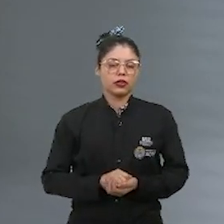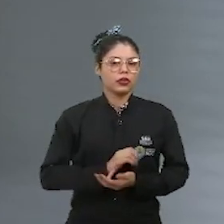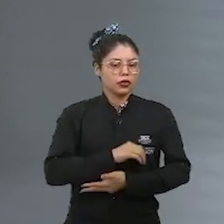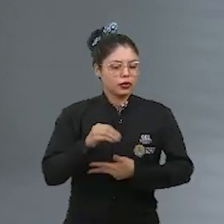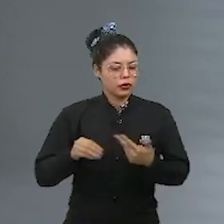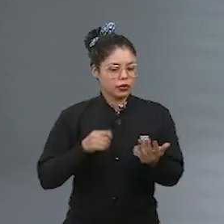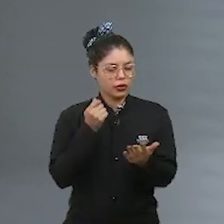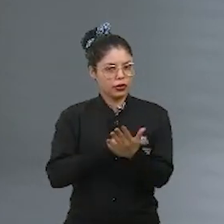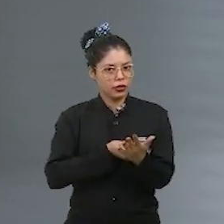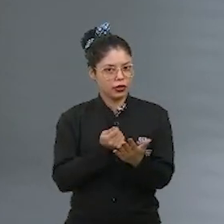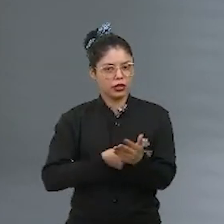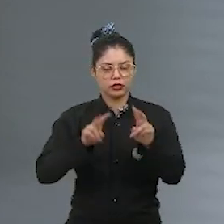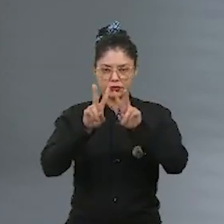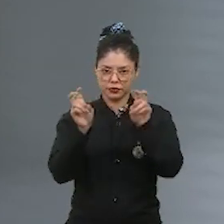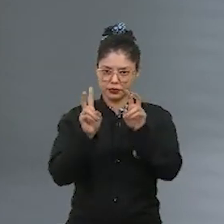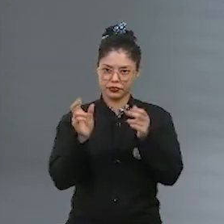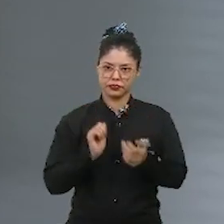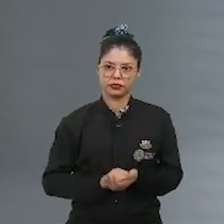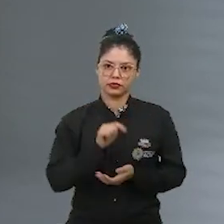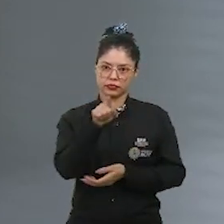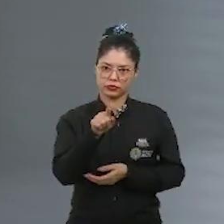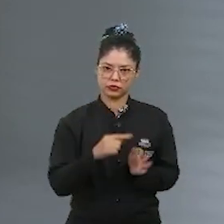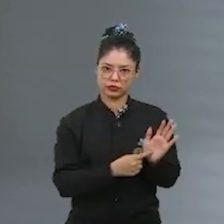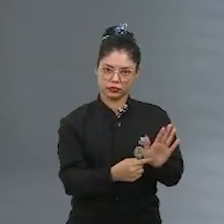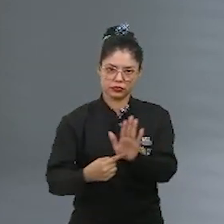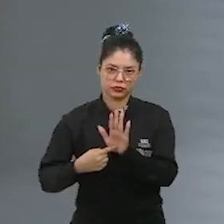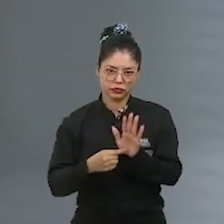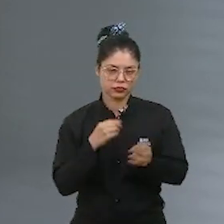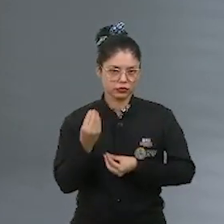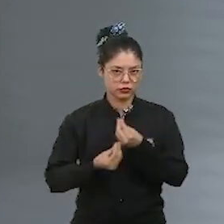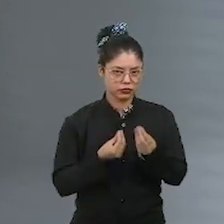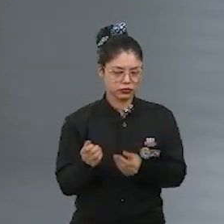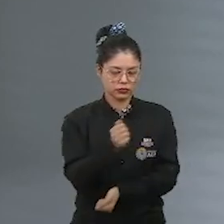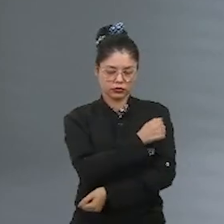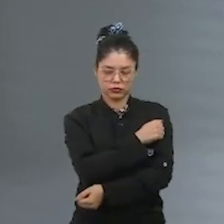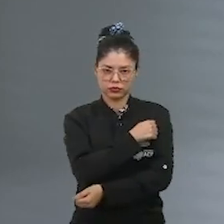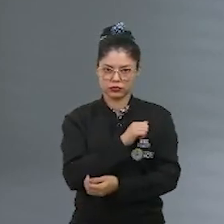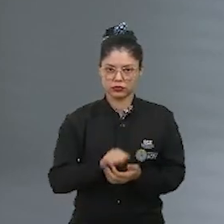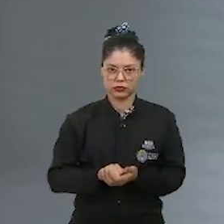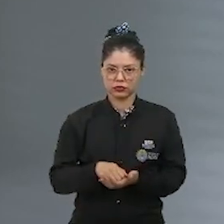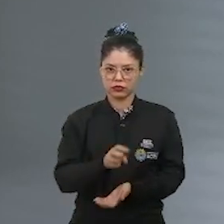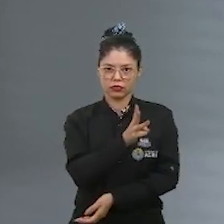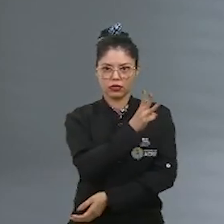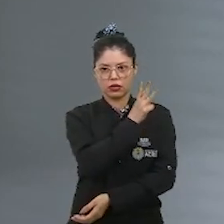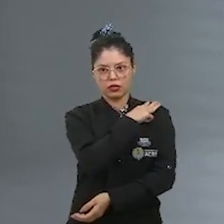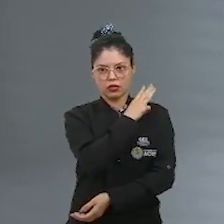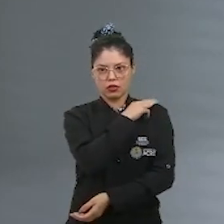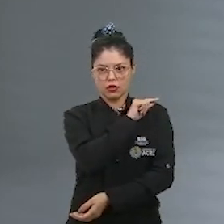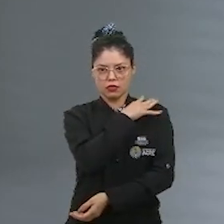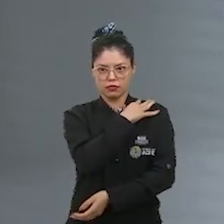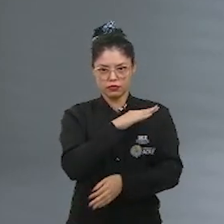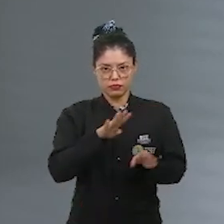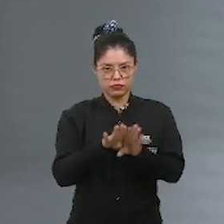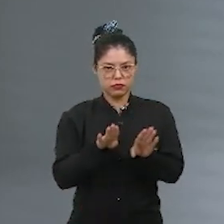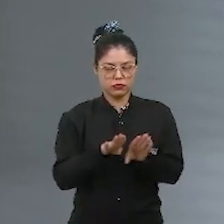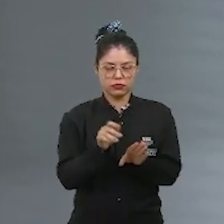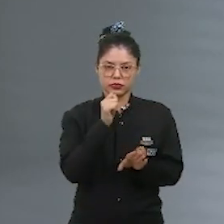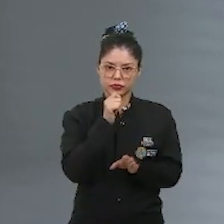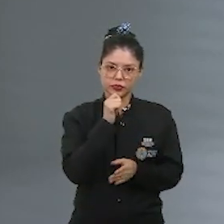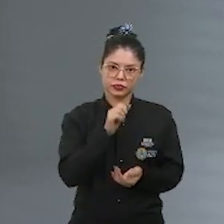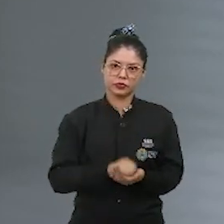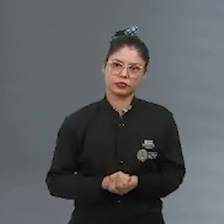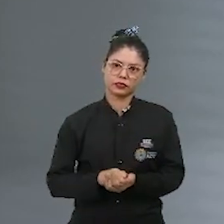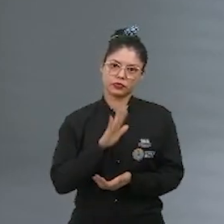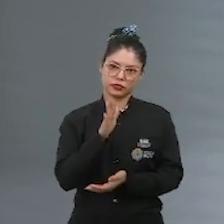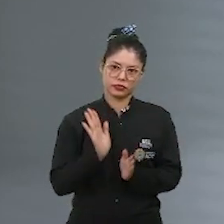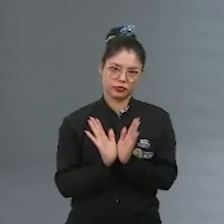vai cobrar esses temas para você mostrar como um aluno da terceira série do ensino médio, um aluno egresso, né,